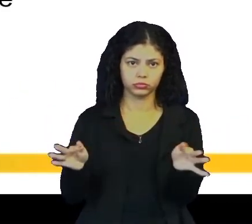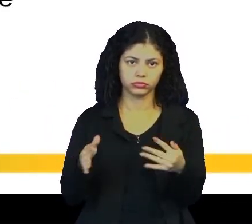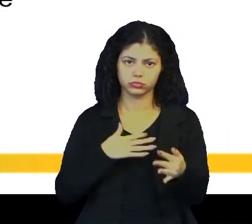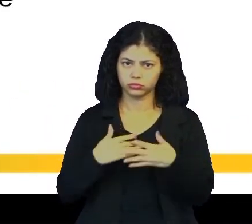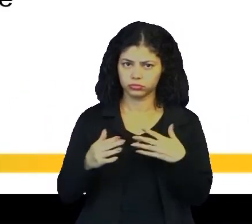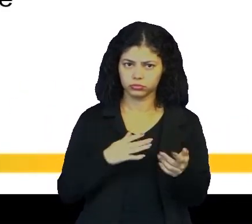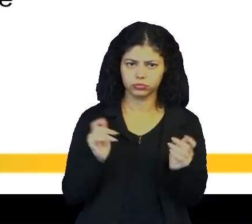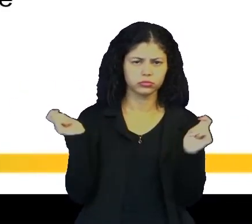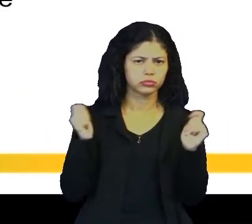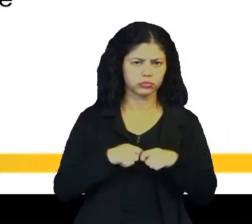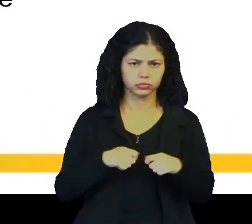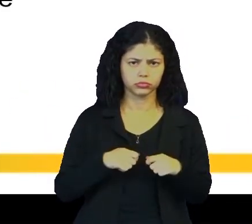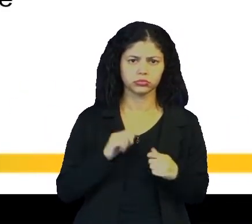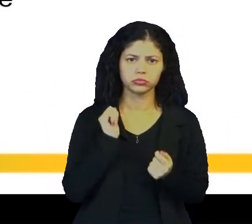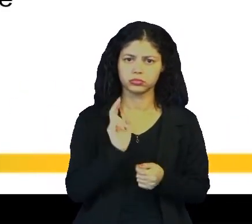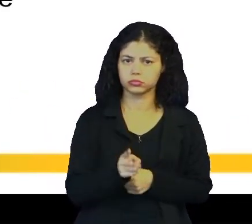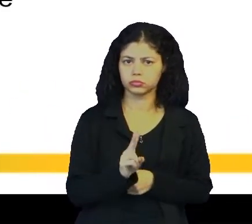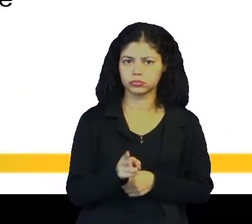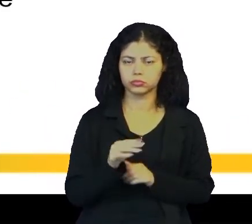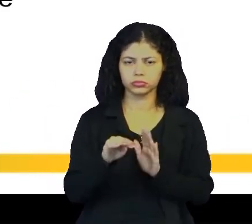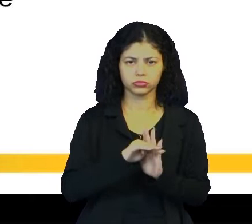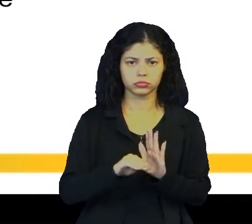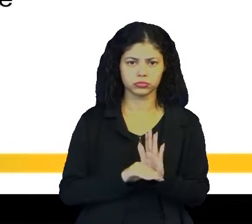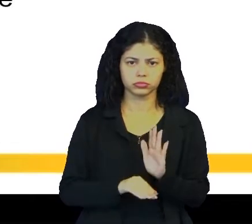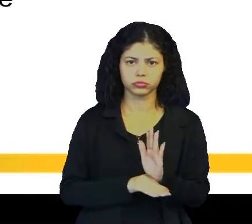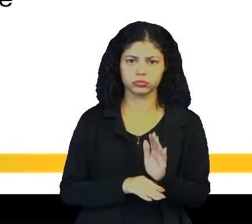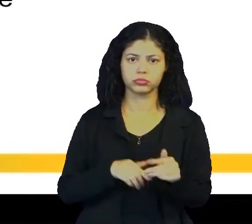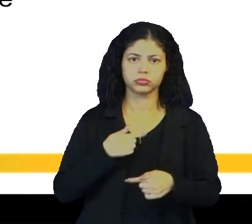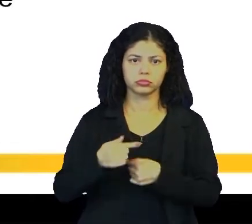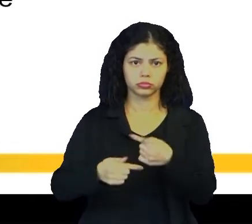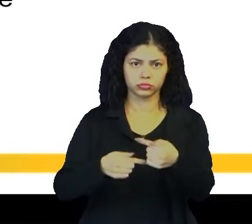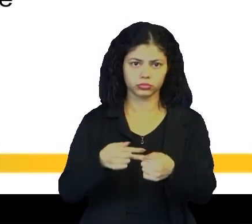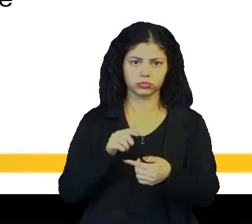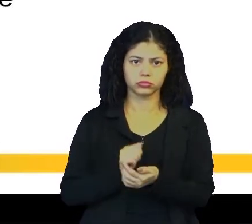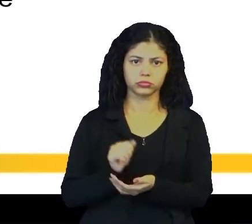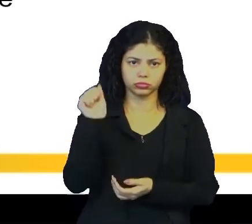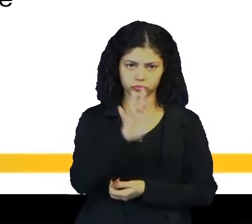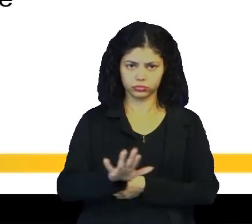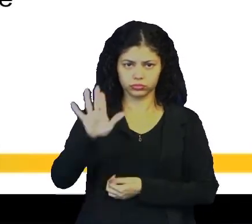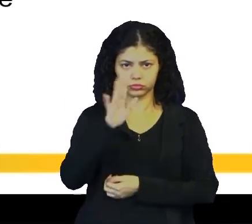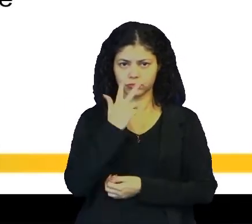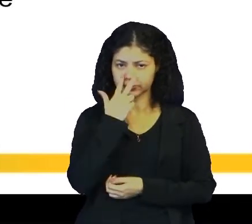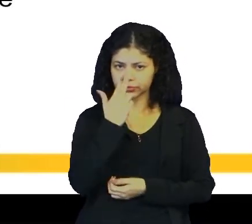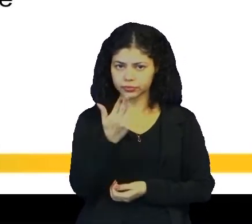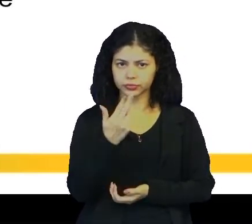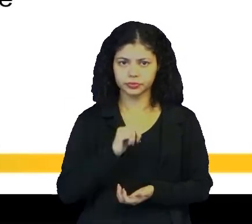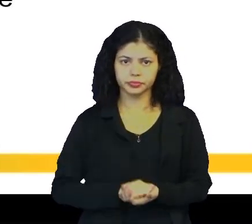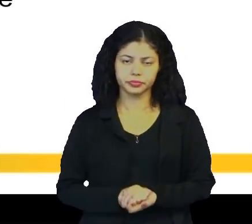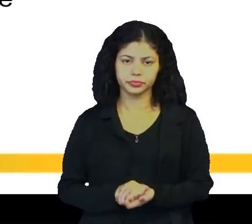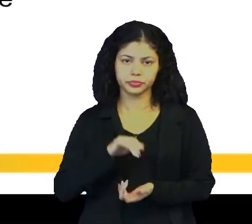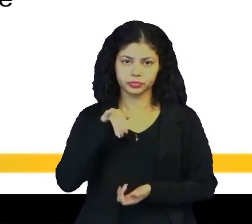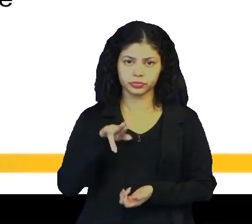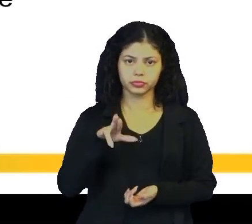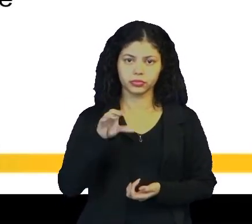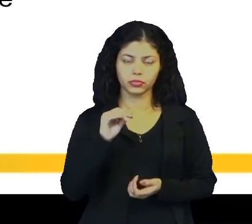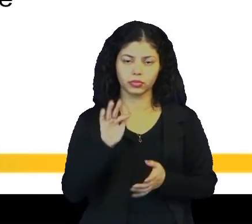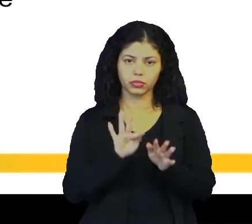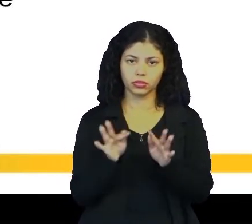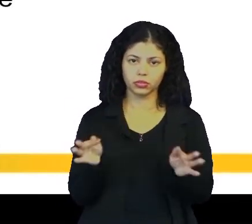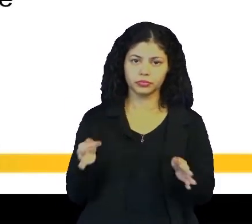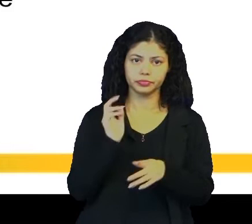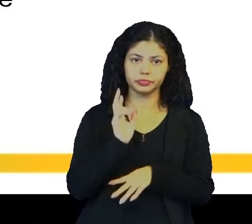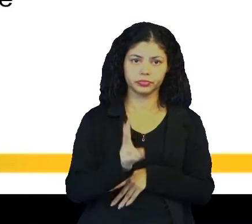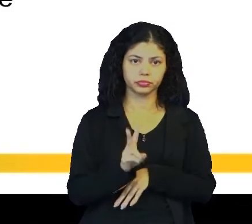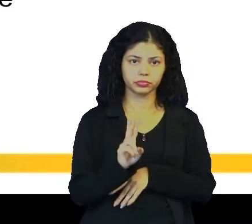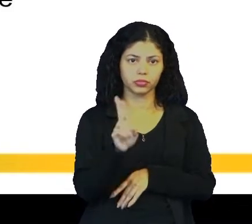orações independentes que possuem a mesma classe gramatical. Geralmente elas aparecem no meio de frases, sendo as